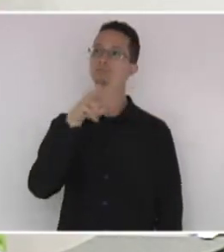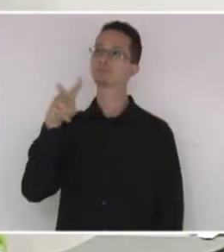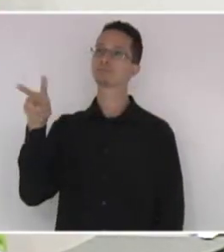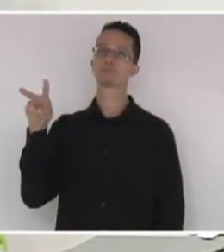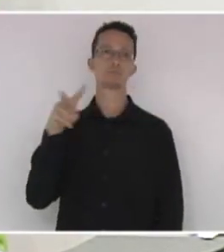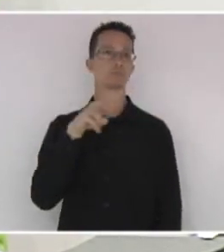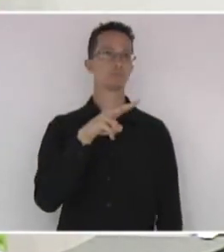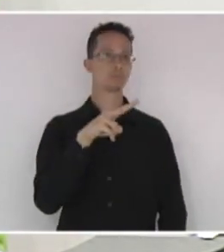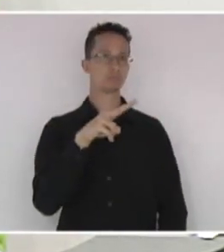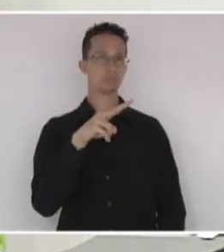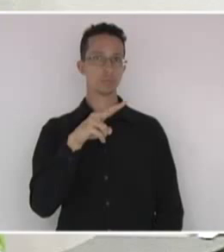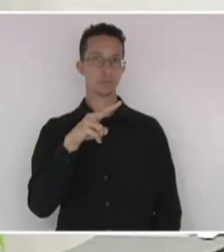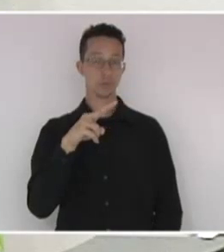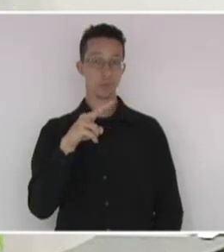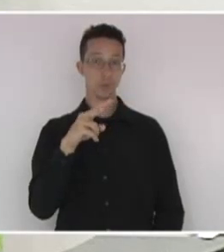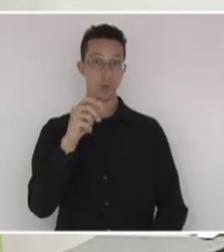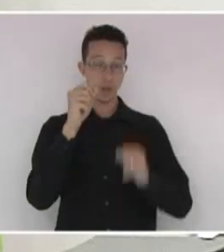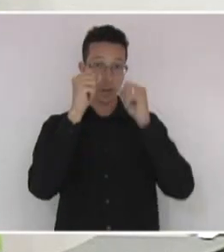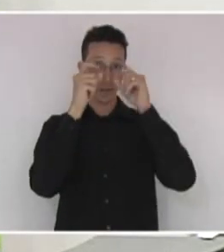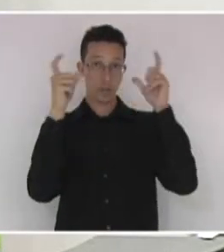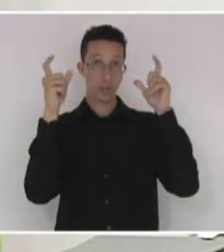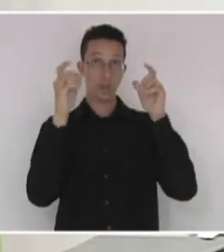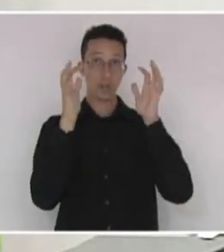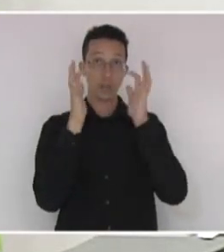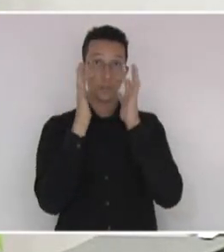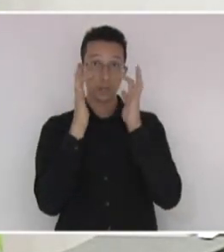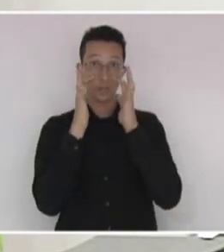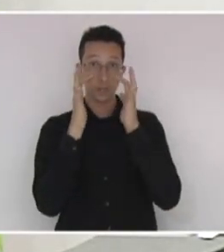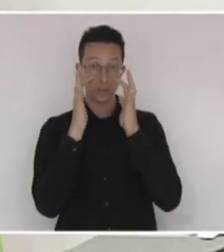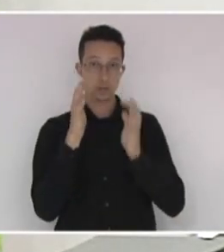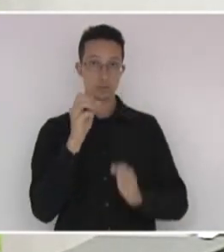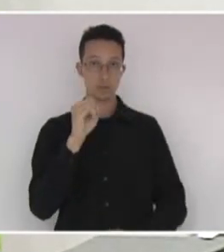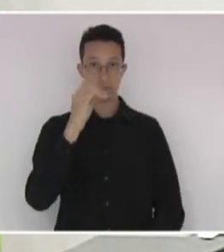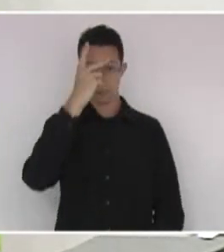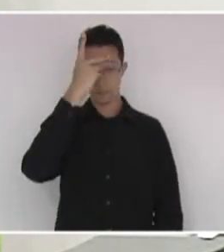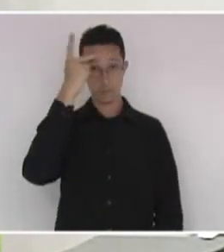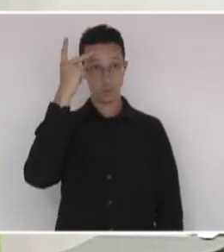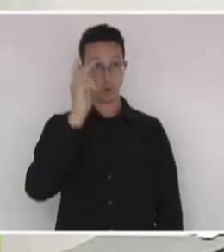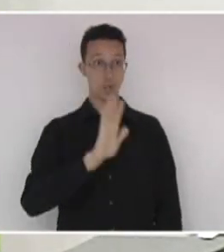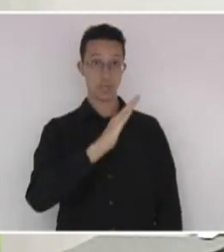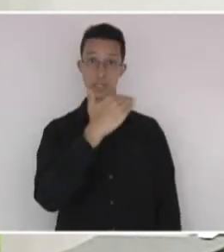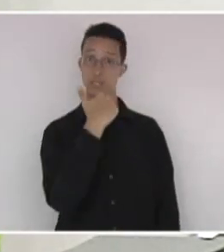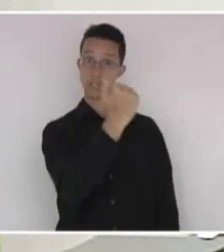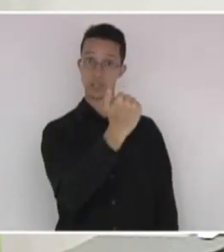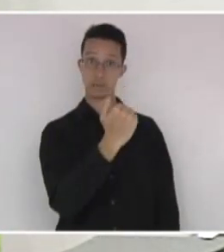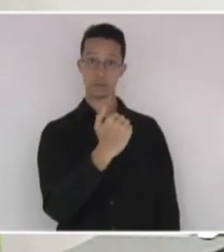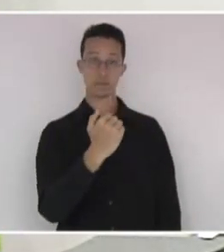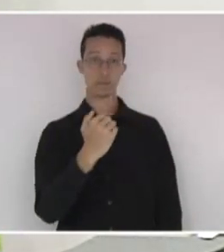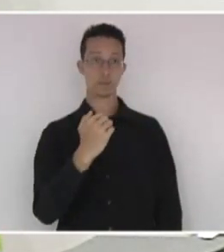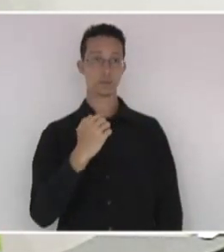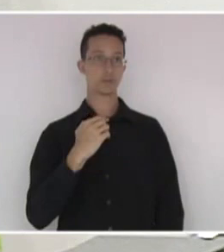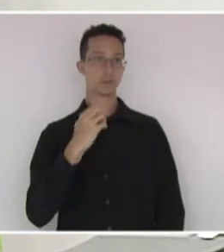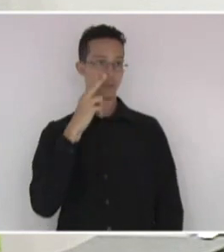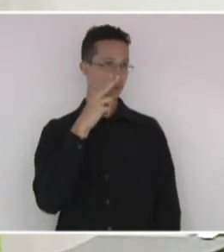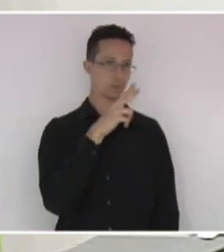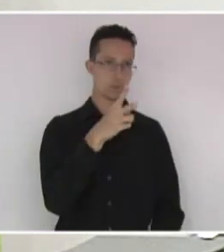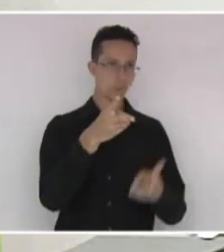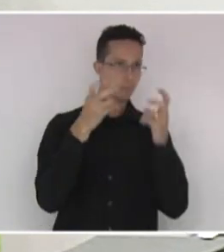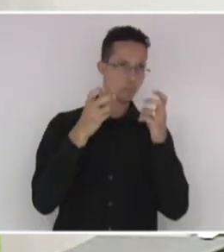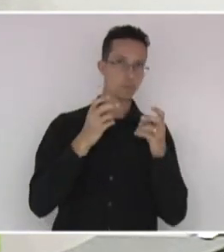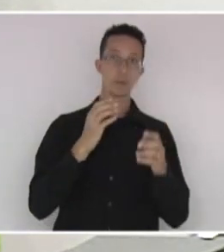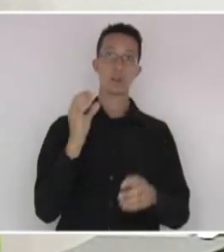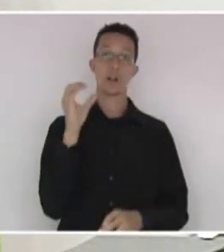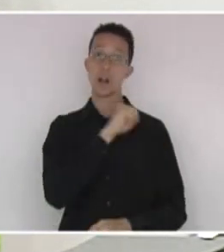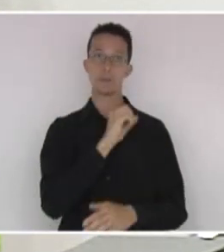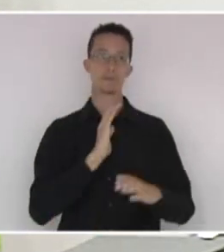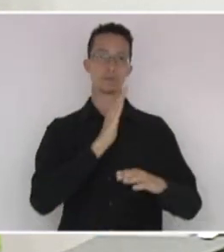para... Só o cliente fazer assim, ó, já sabe. Tem outros que se escondem atrás das